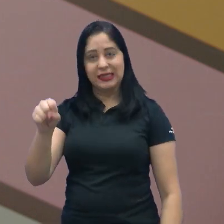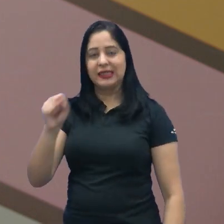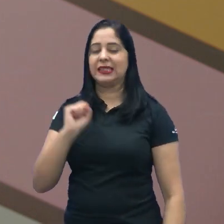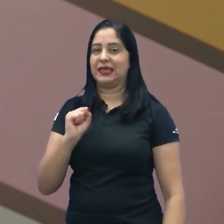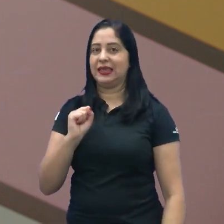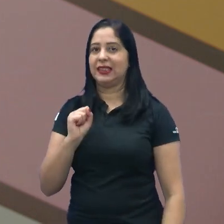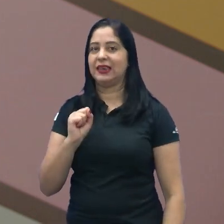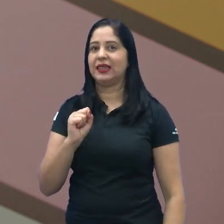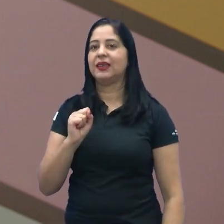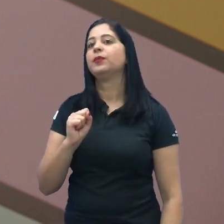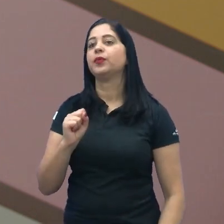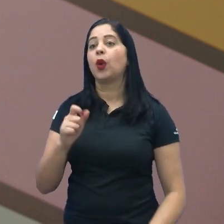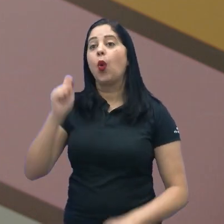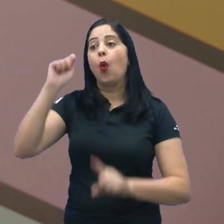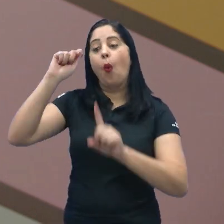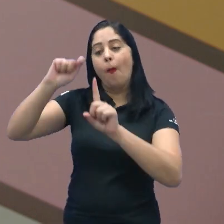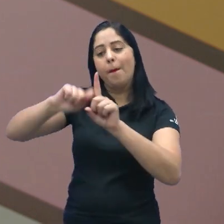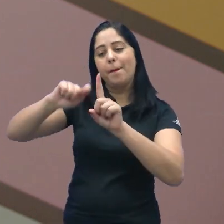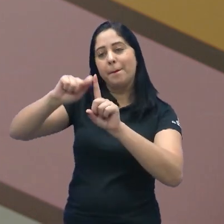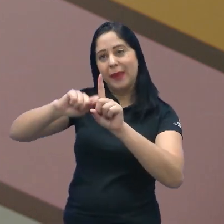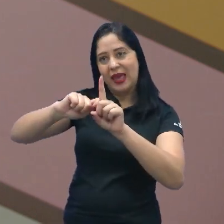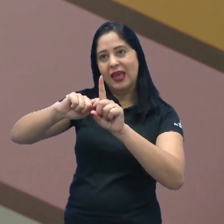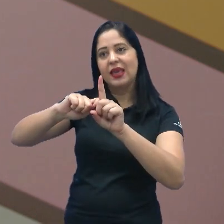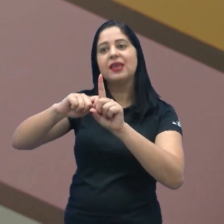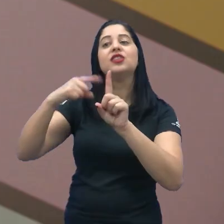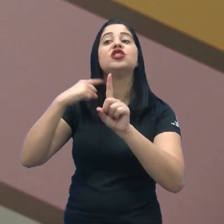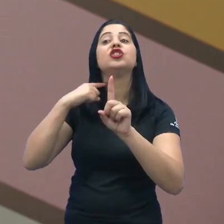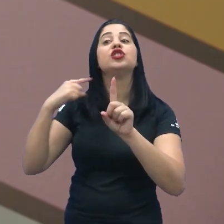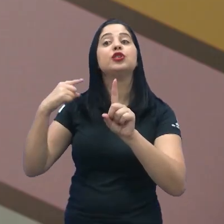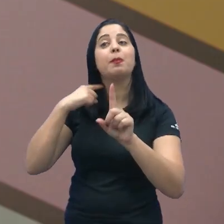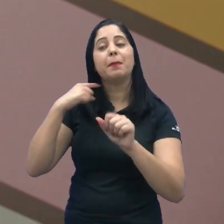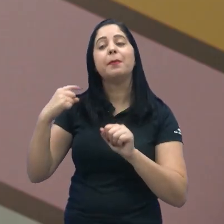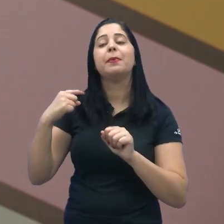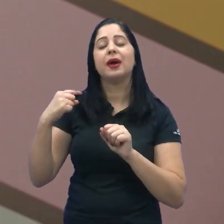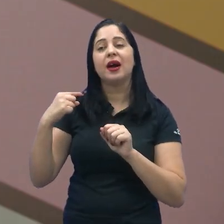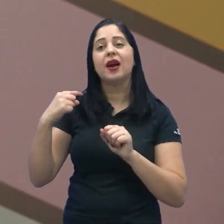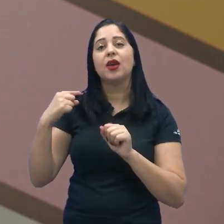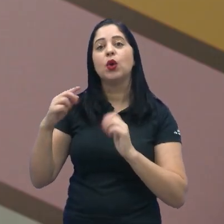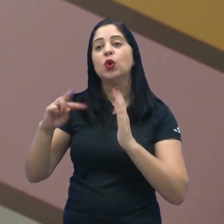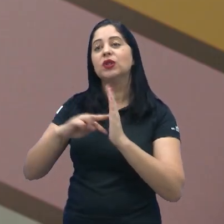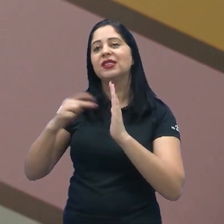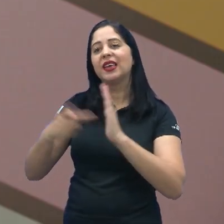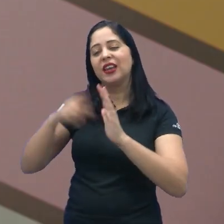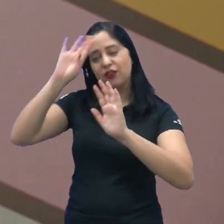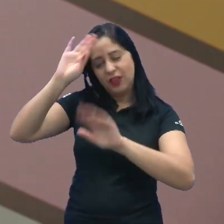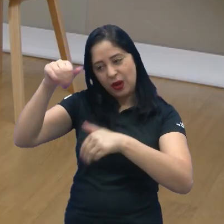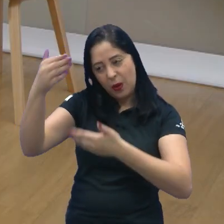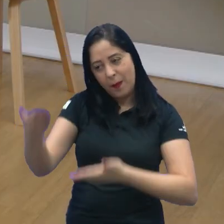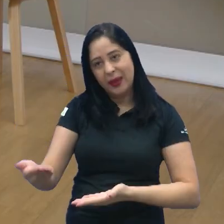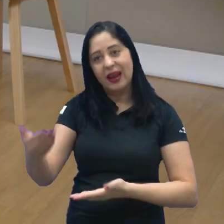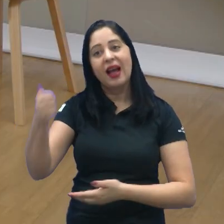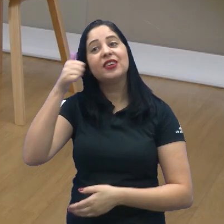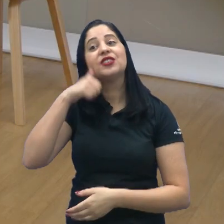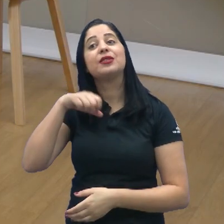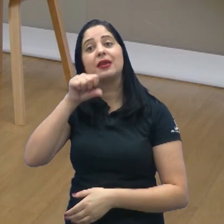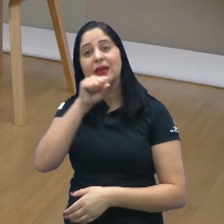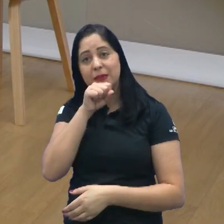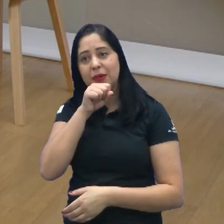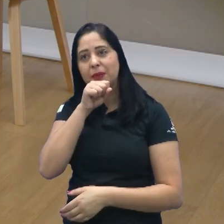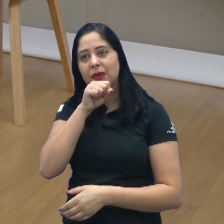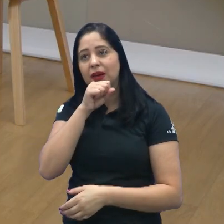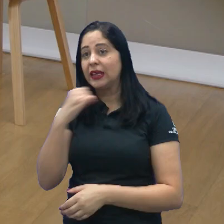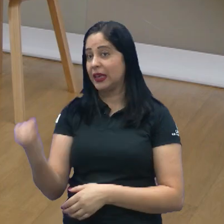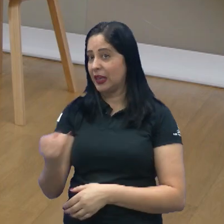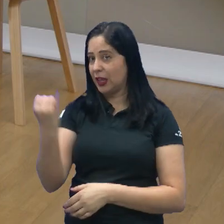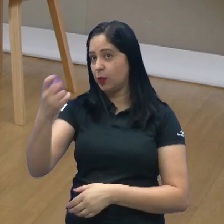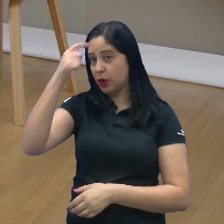justamente por conta disso, né, que é o mês em que celebra internacionalmente a saúde mental materna. Perfeito. É um tema que é importante